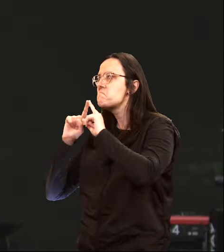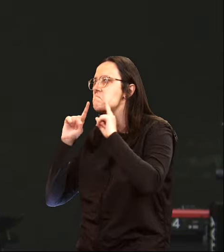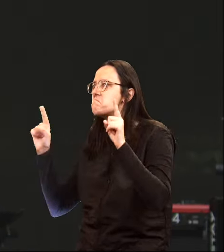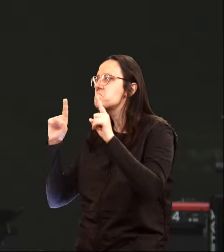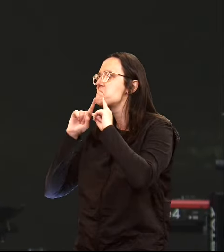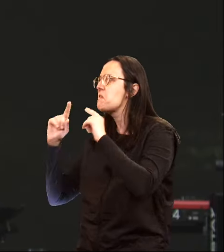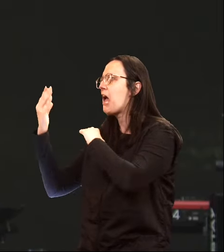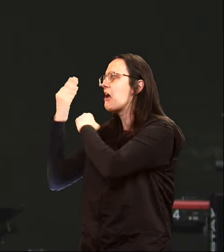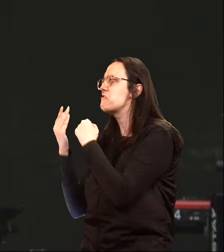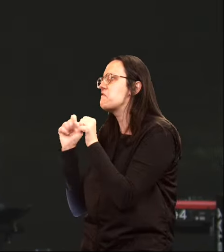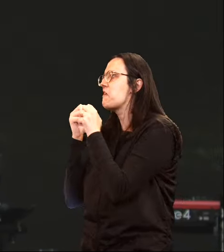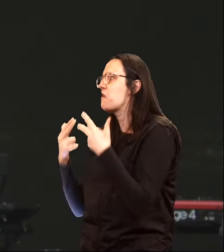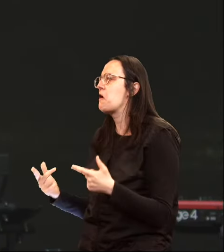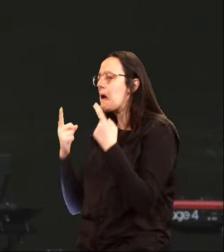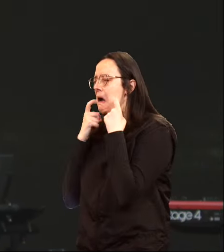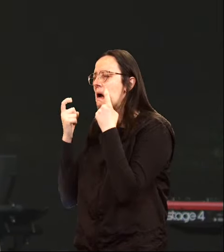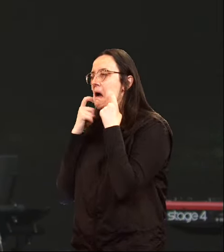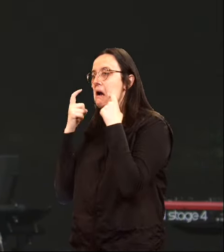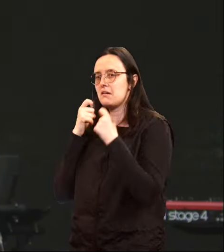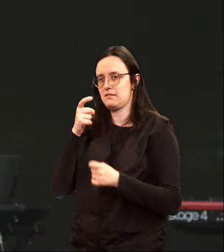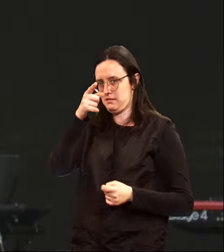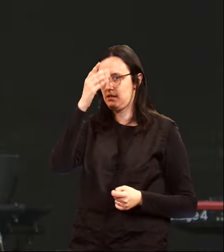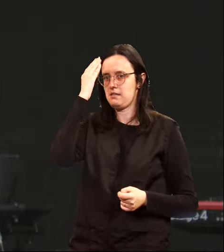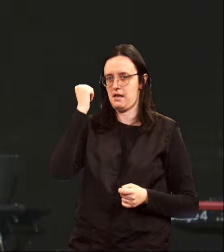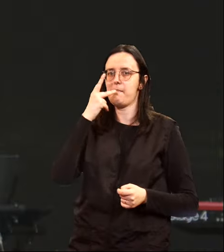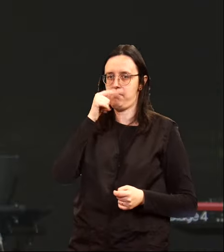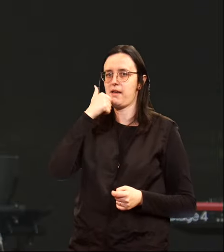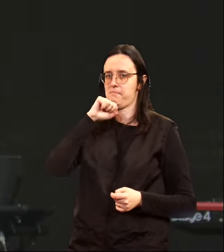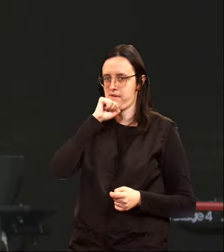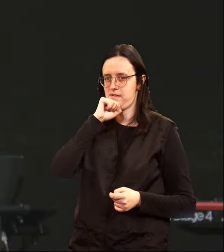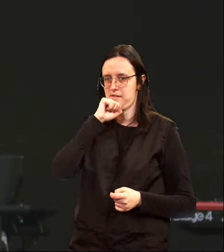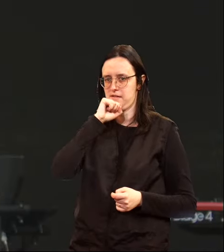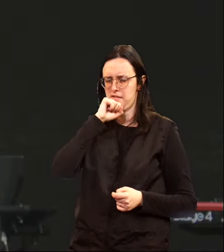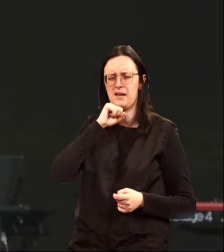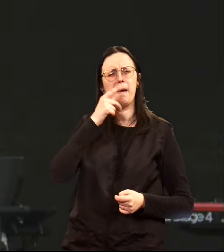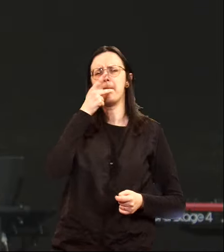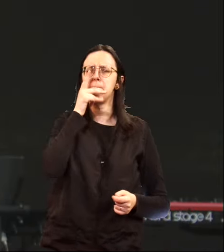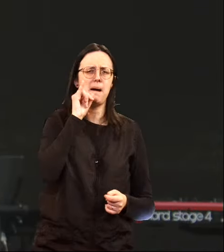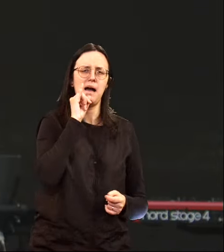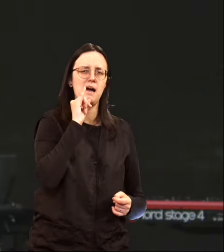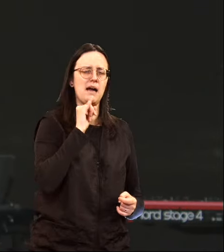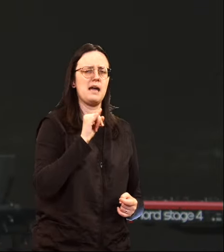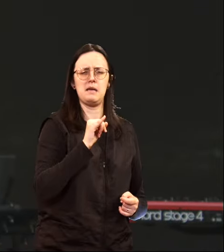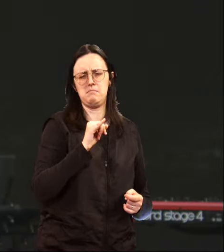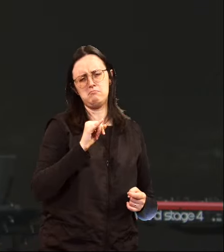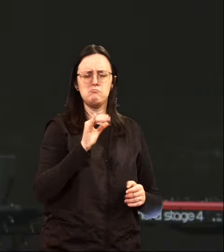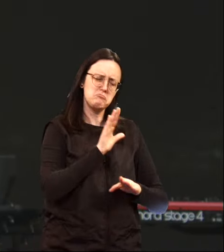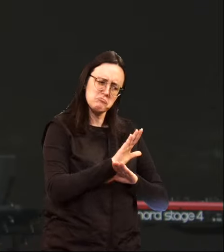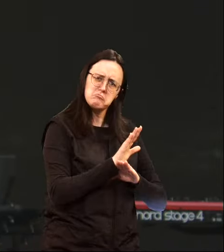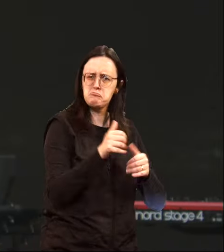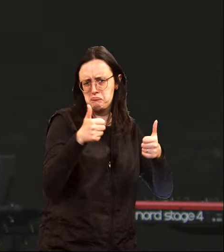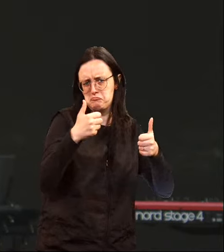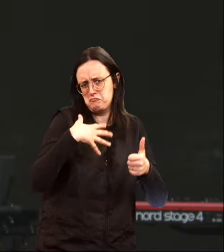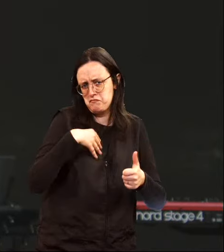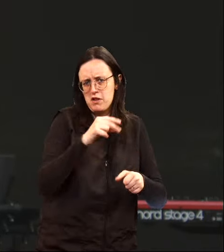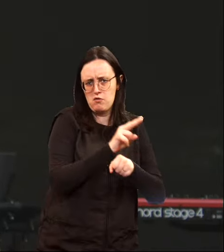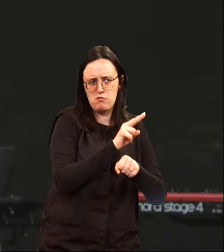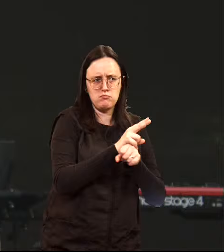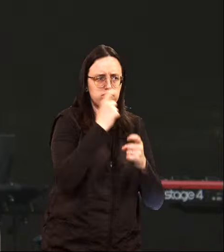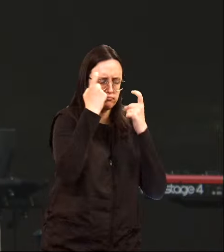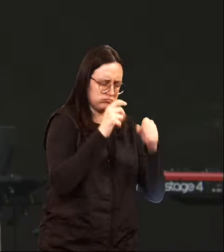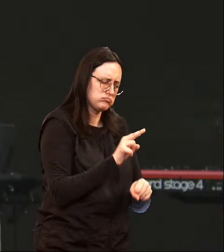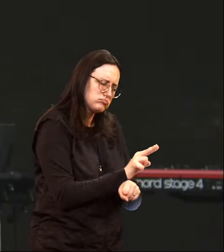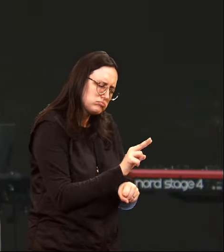a tua ajuda para algo, ou chorando. Pai nenhum acha ruim ajudar um filho que está pedindo